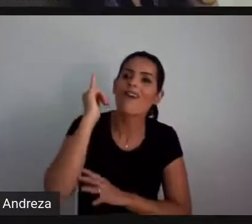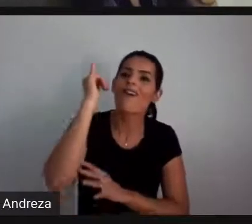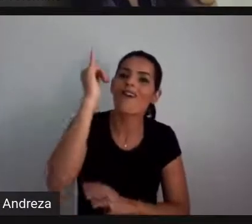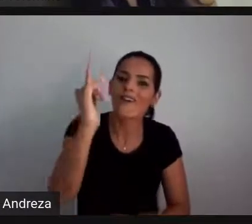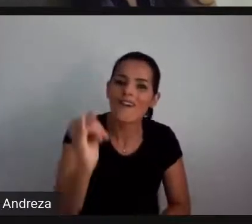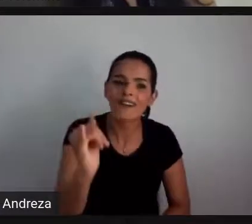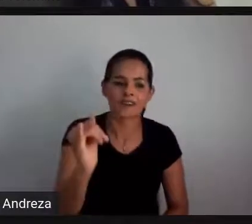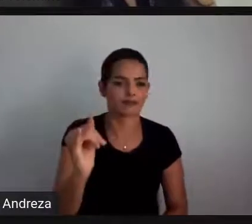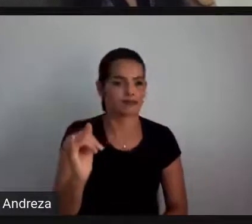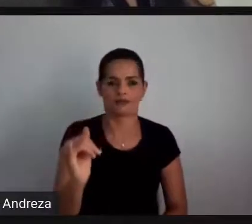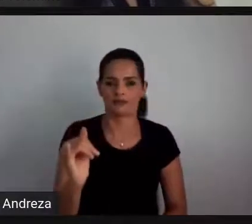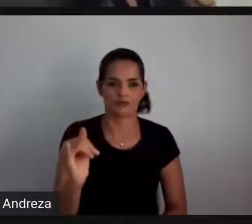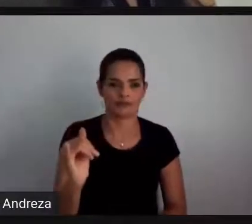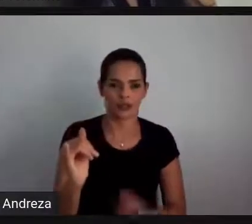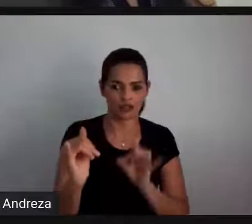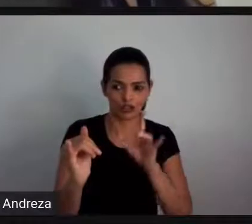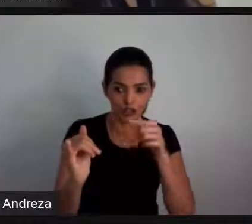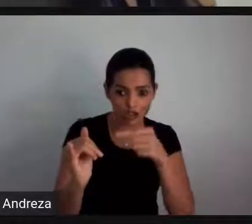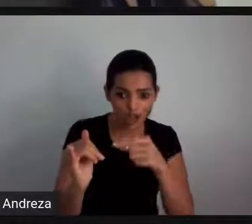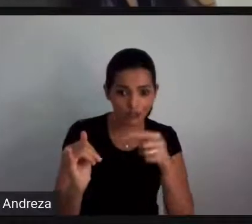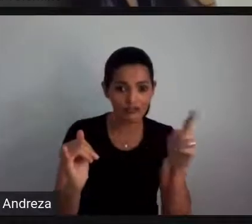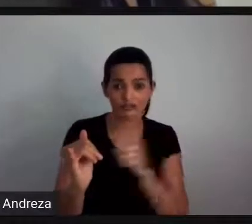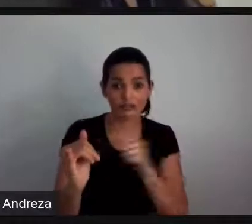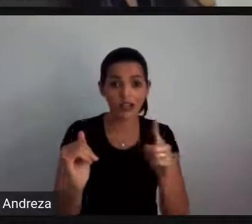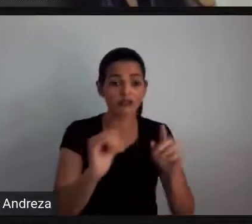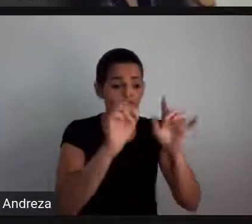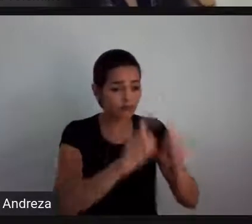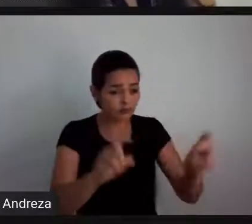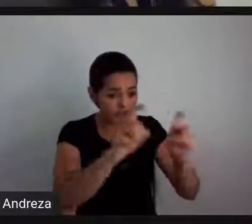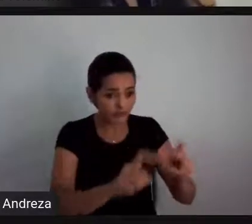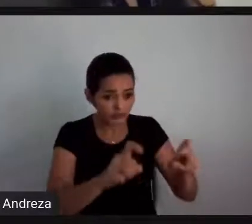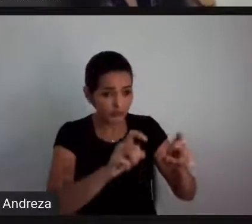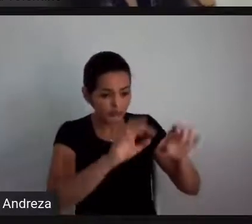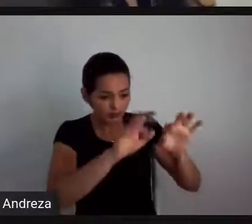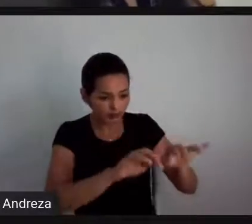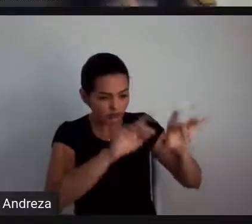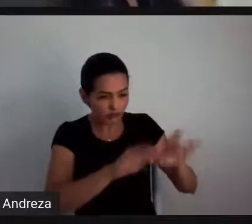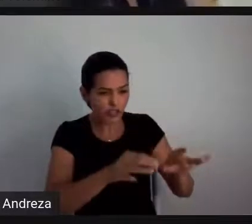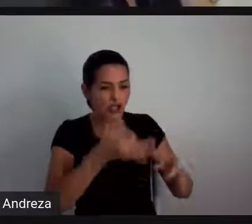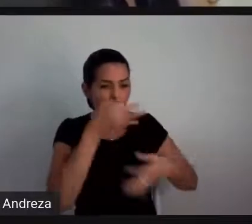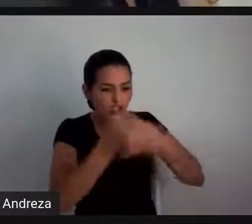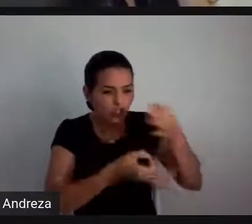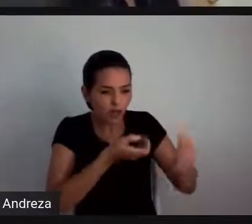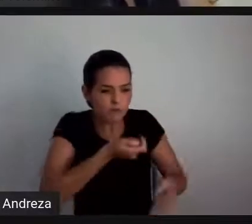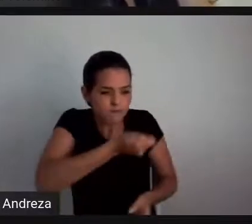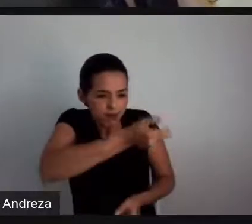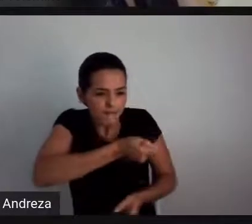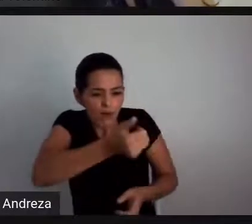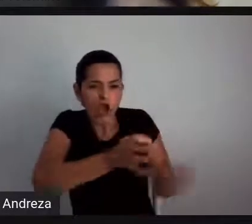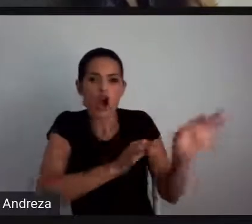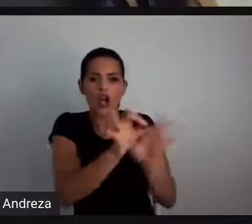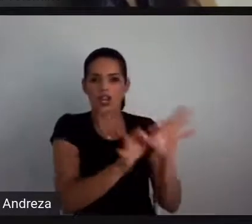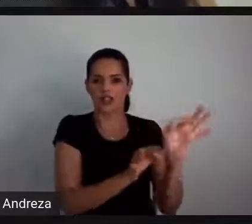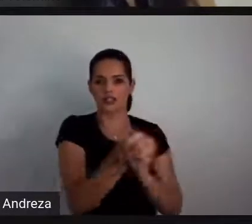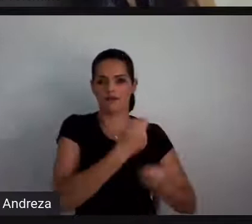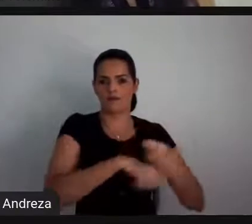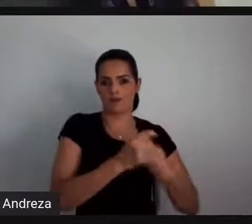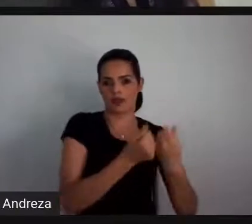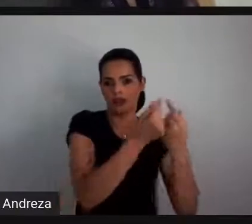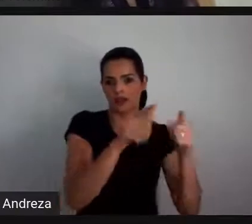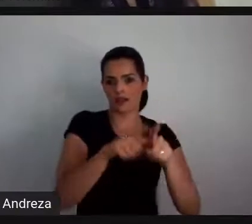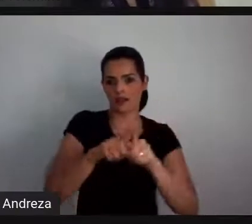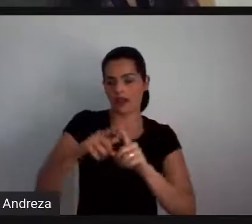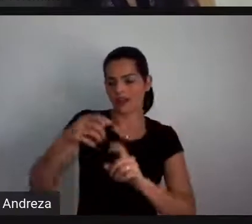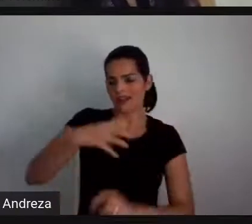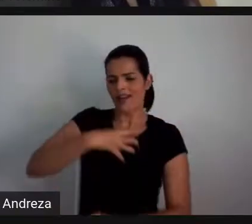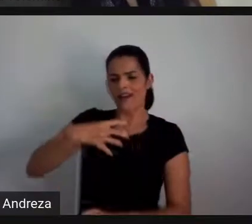na internet, está tudo lá. Tem todas as dicas de organização financeira ali. Inclusive os aspectos emocionais, já tem muita coisa na